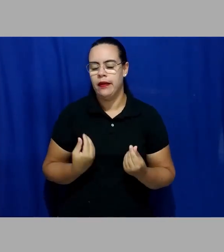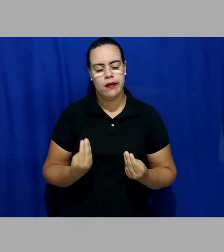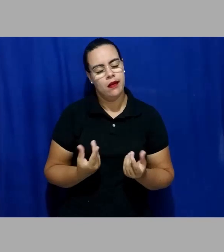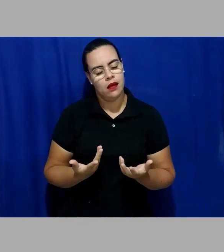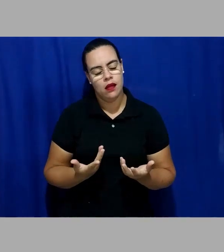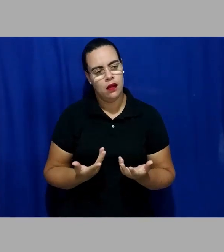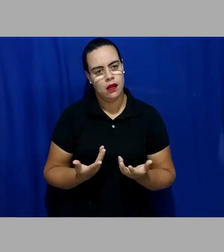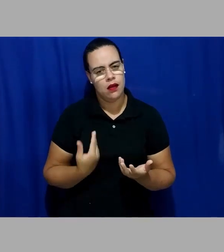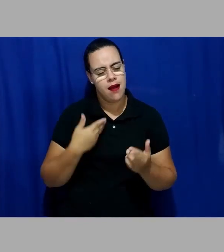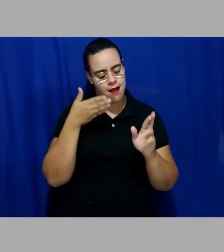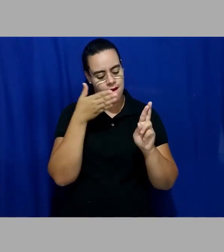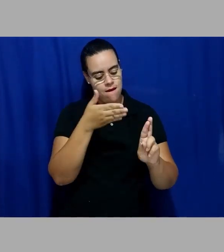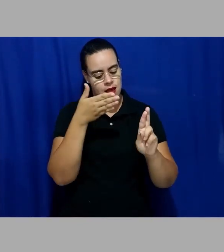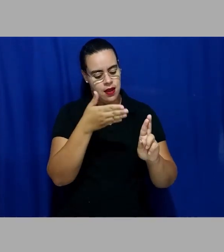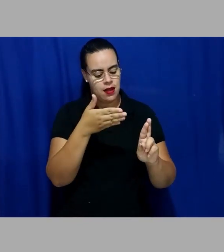não tivemos